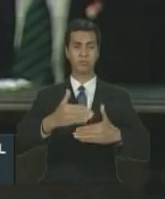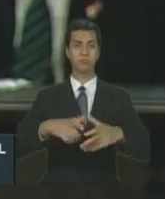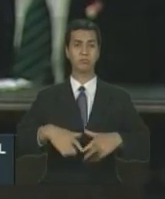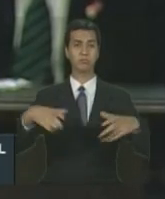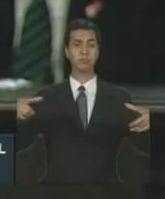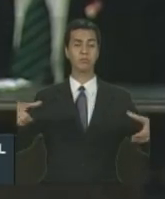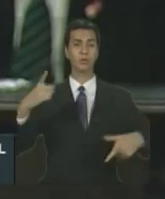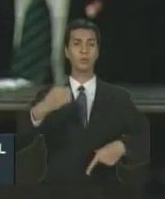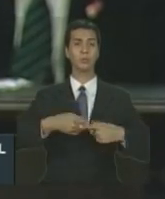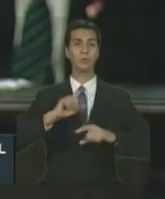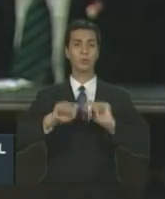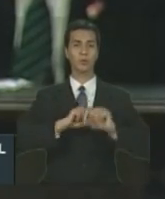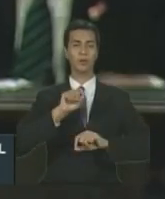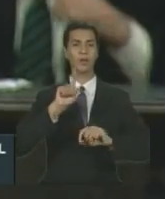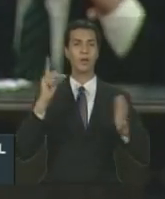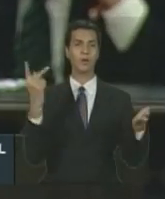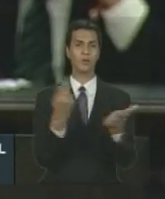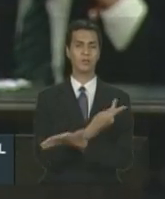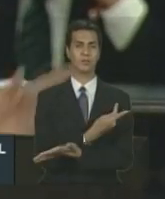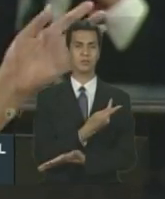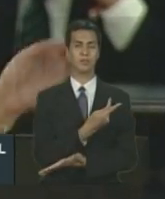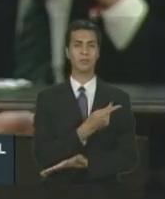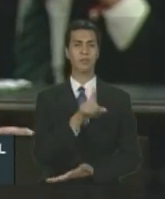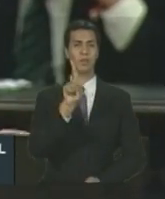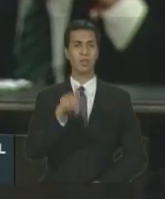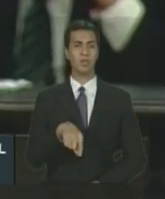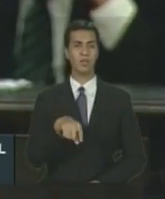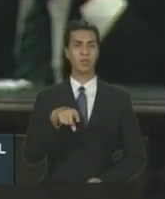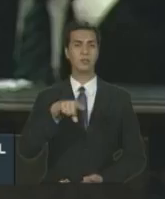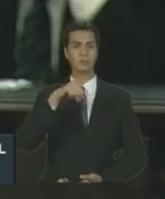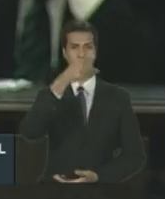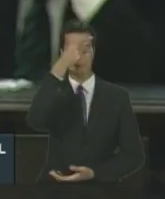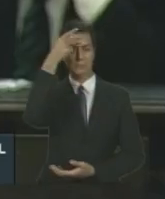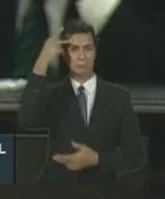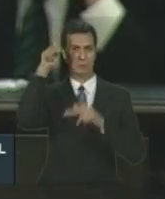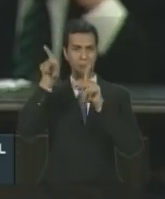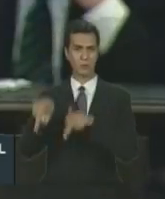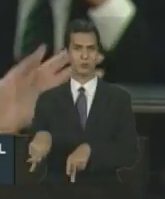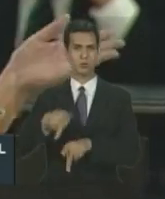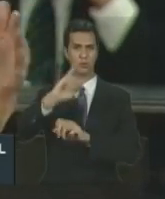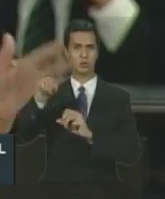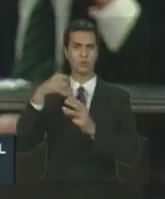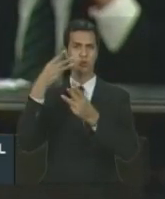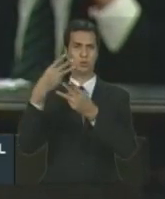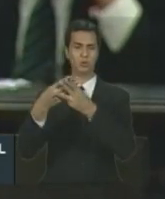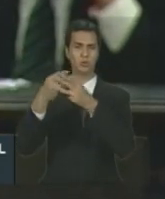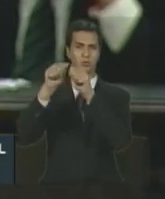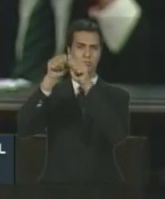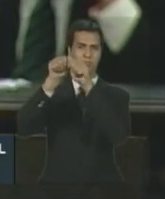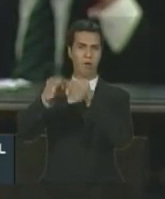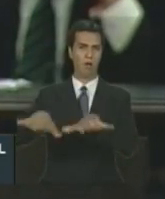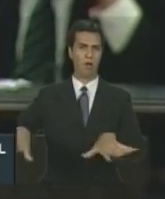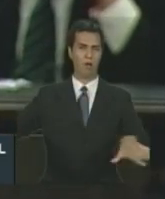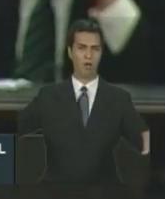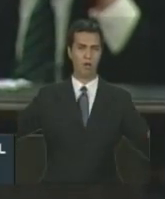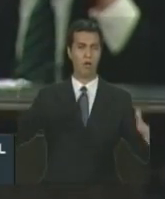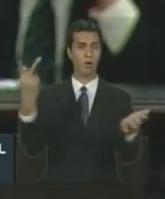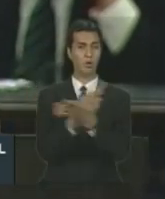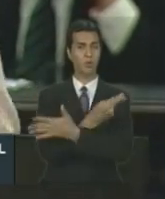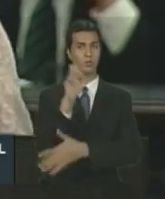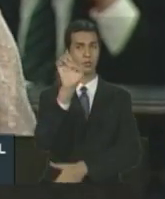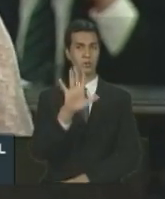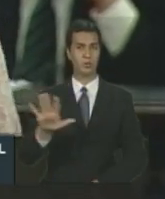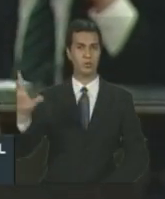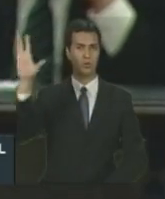da diáspora, sistemática diáspora, que acontecia na Europa.